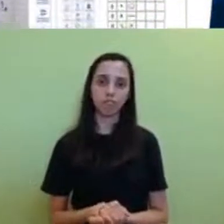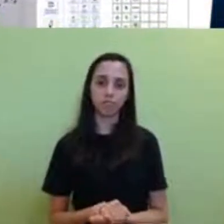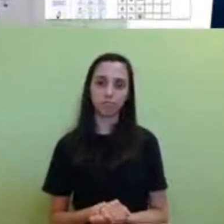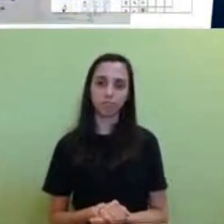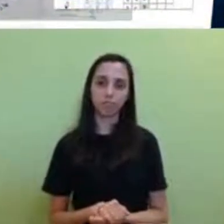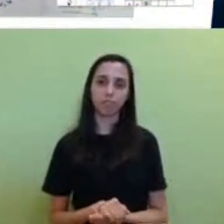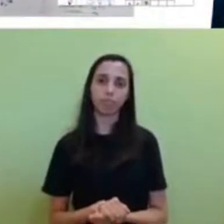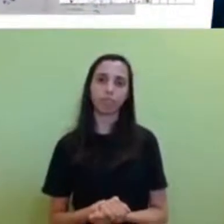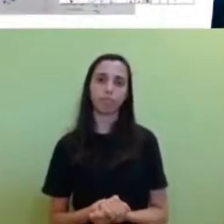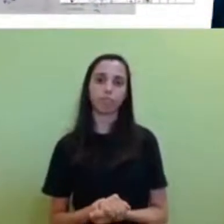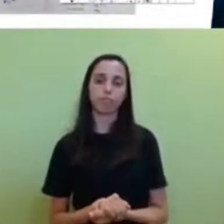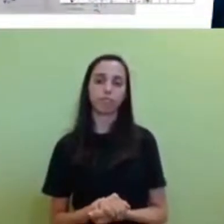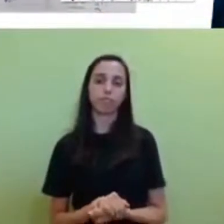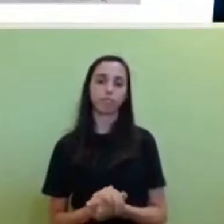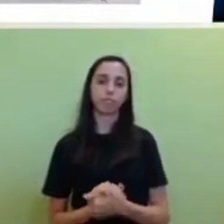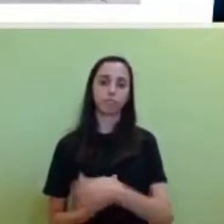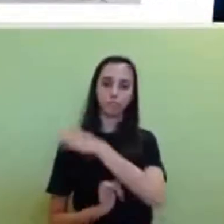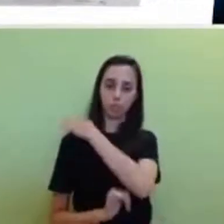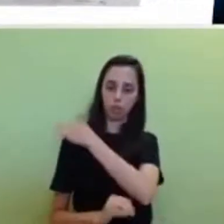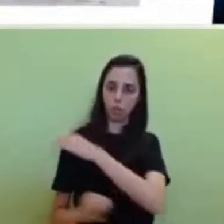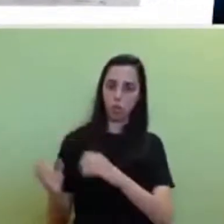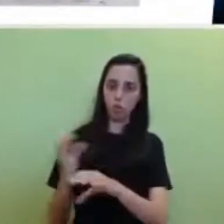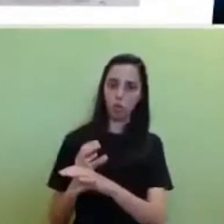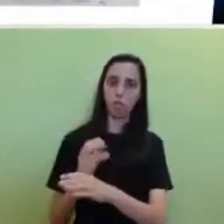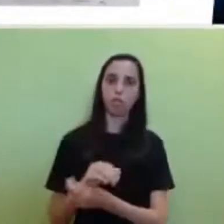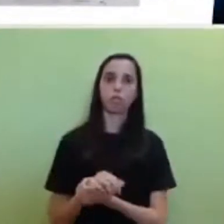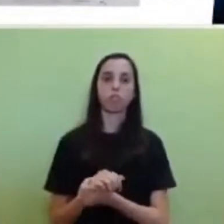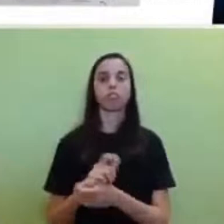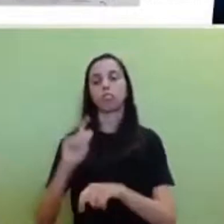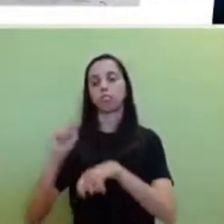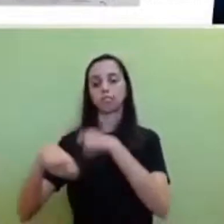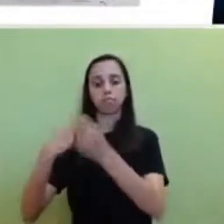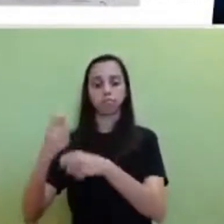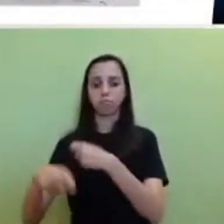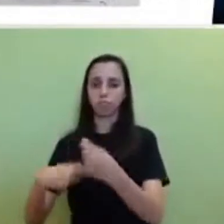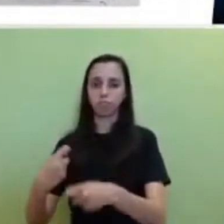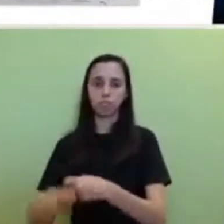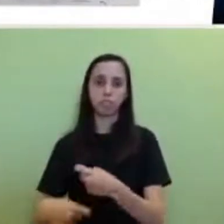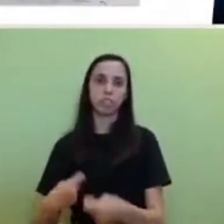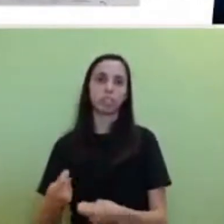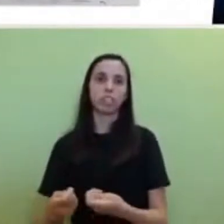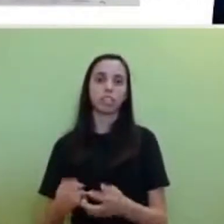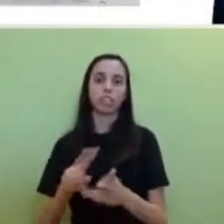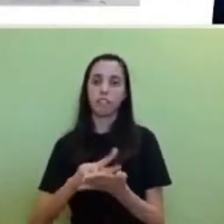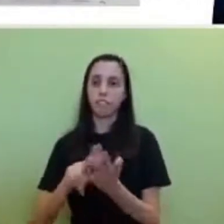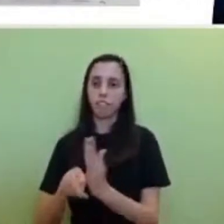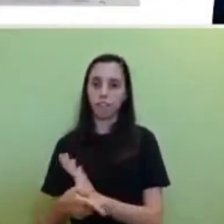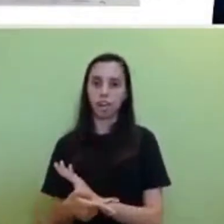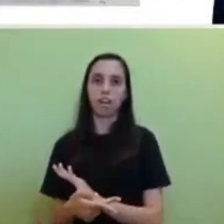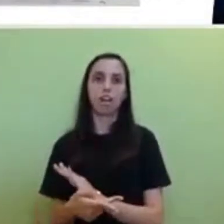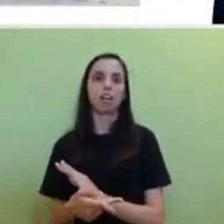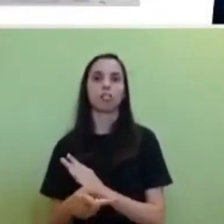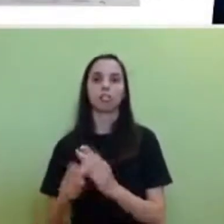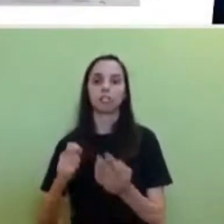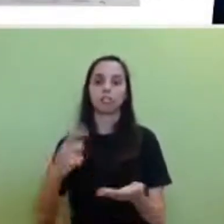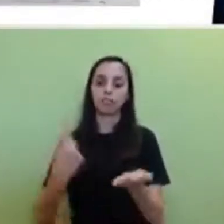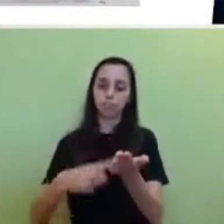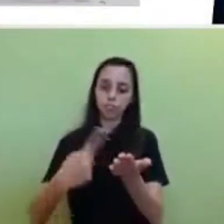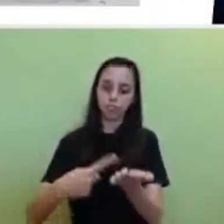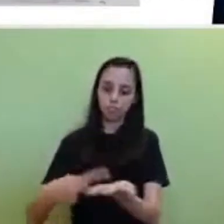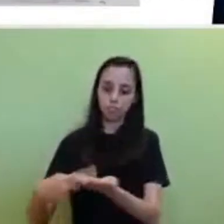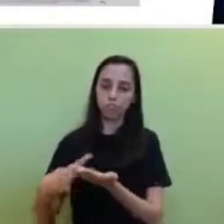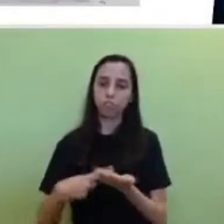E a escápula ela tem muitos nomes ali, né? Então, tem muitos sinais que ela precisou aprender também, que foram convencionados e a gente